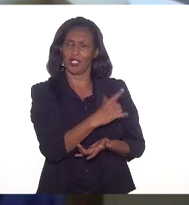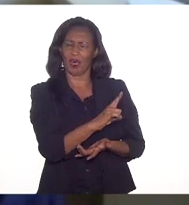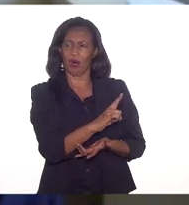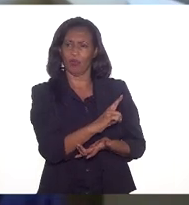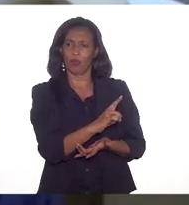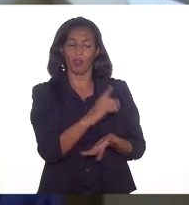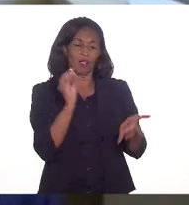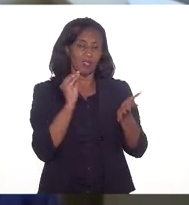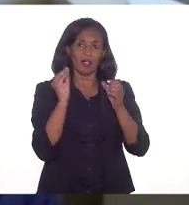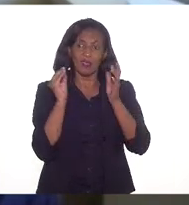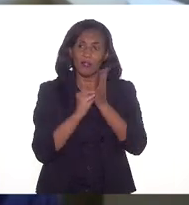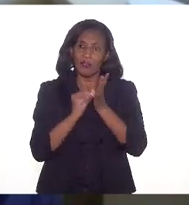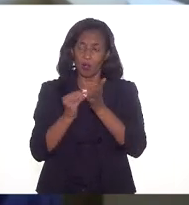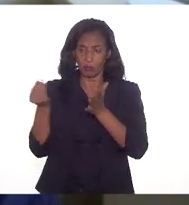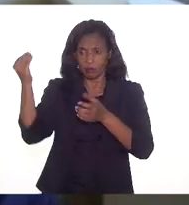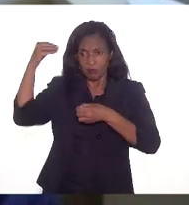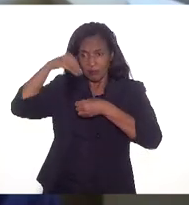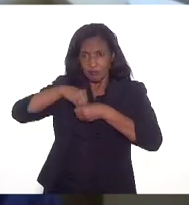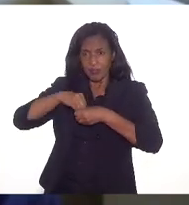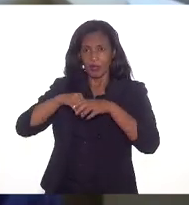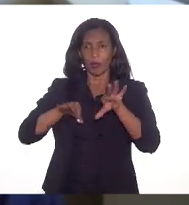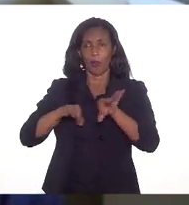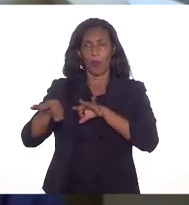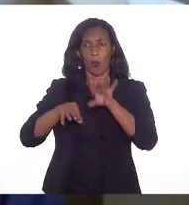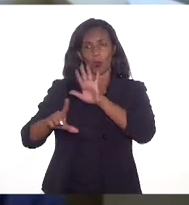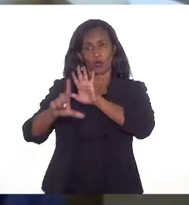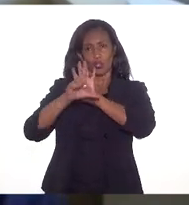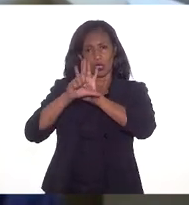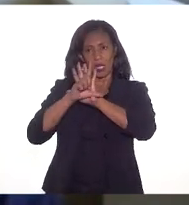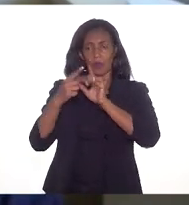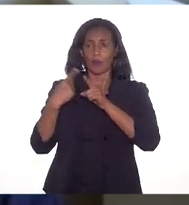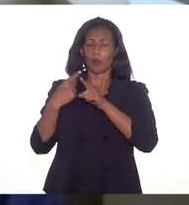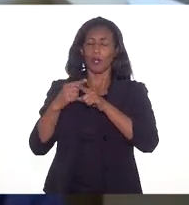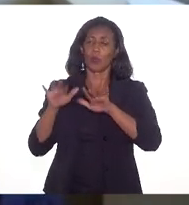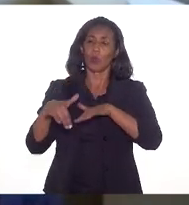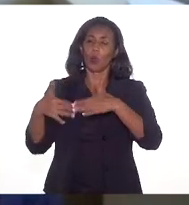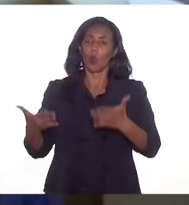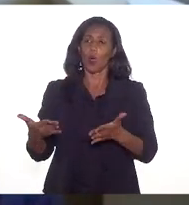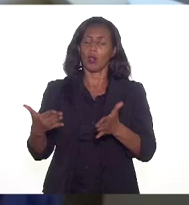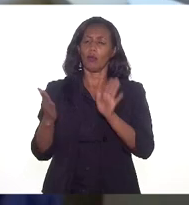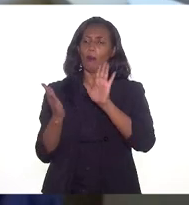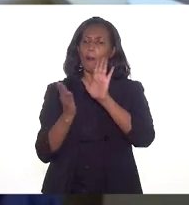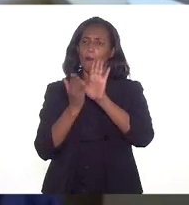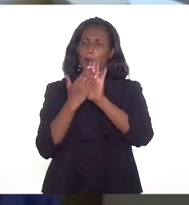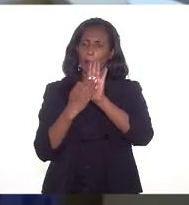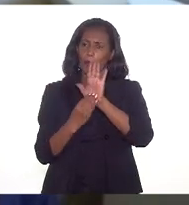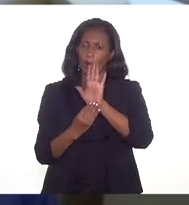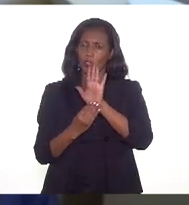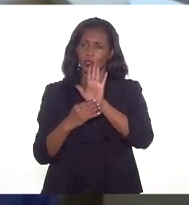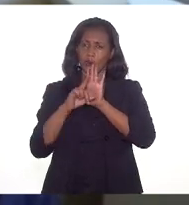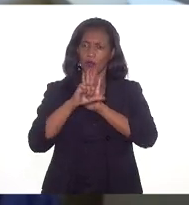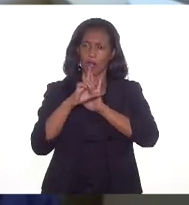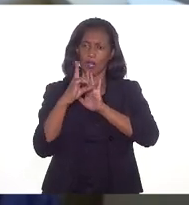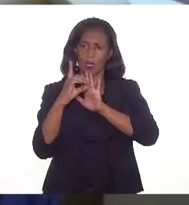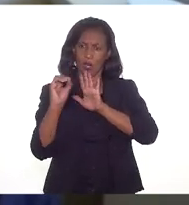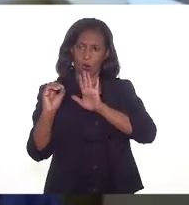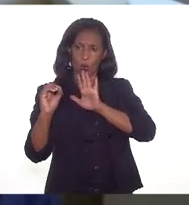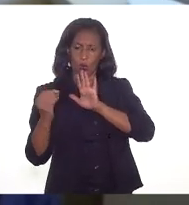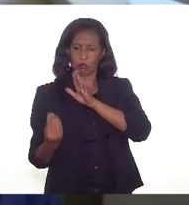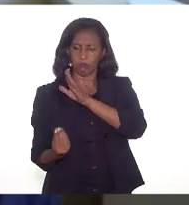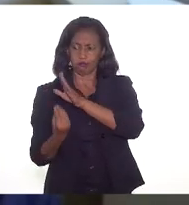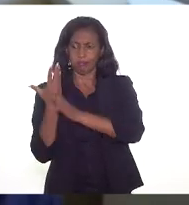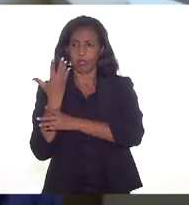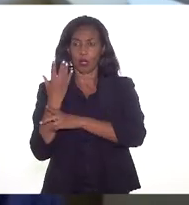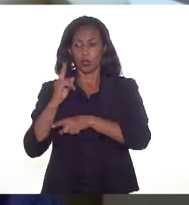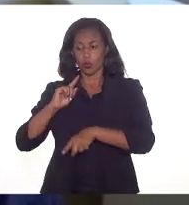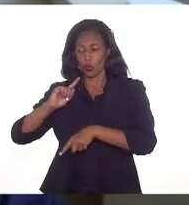nesse projeto de lei, até porque quando saiu a proposta da LDO, só depois